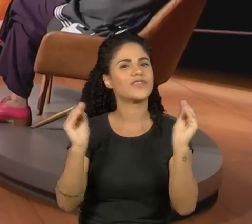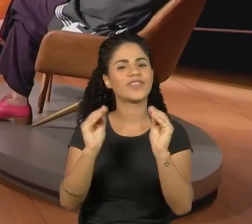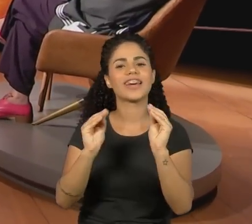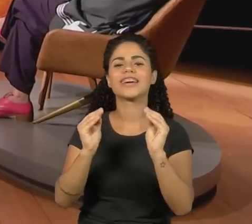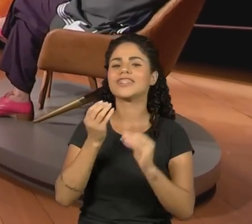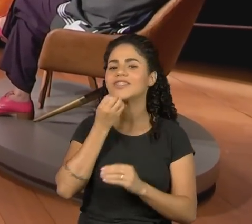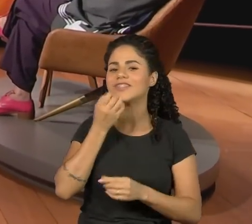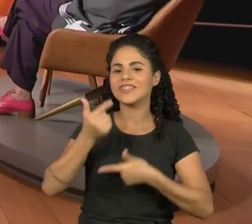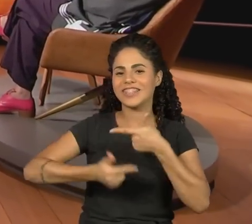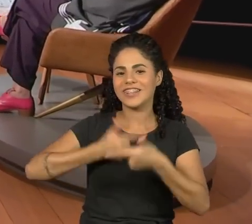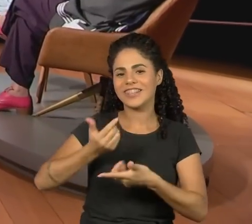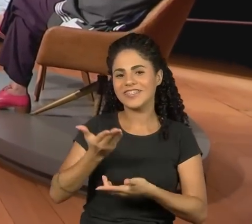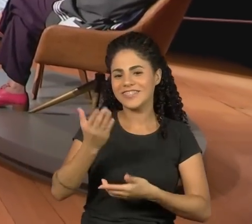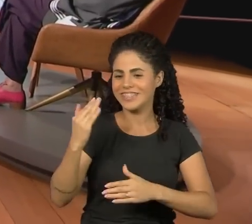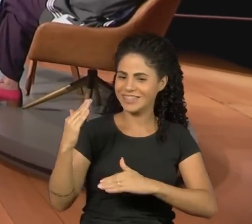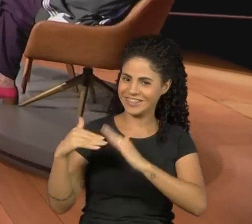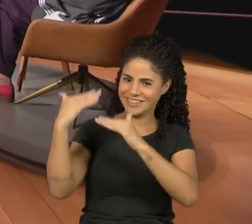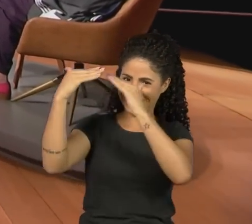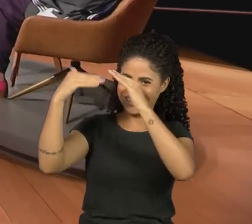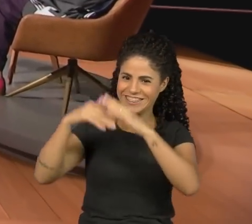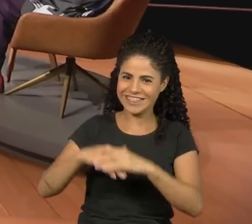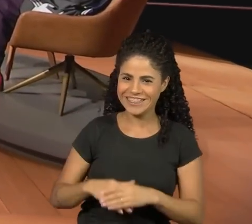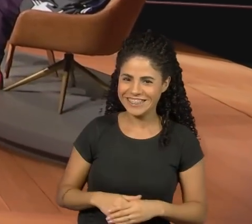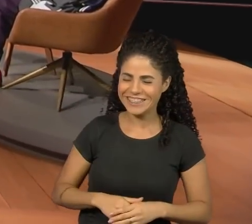trabalhos extraordinários.